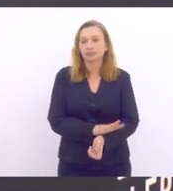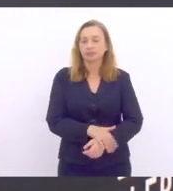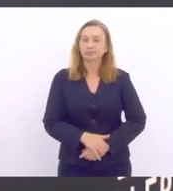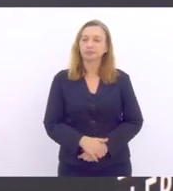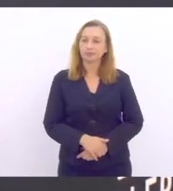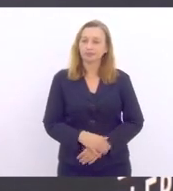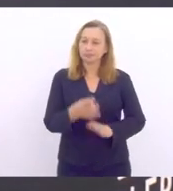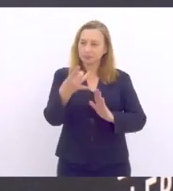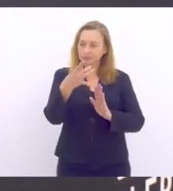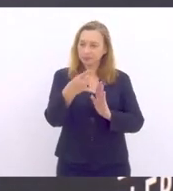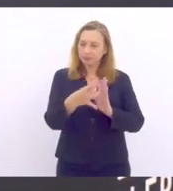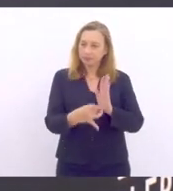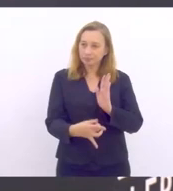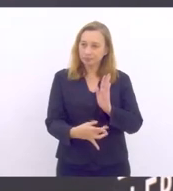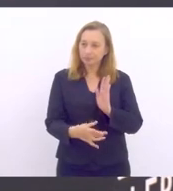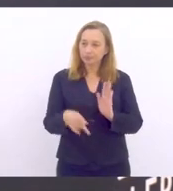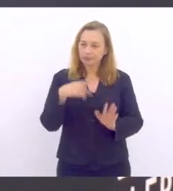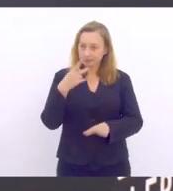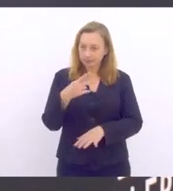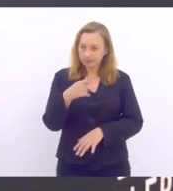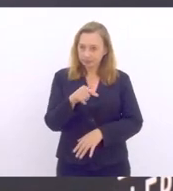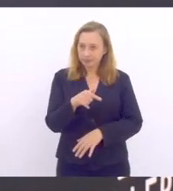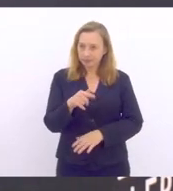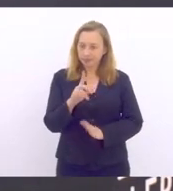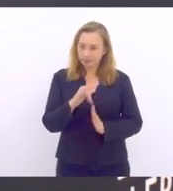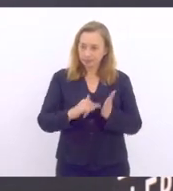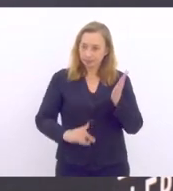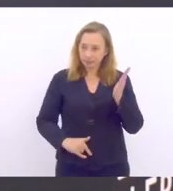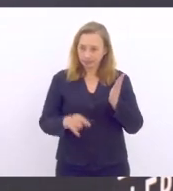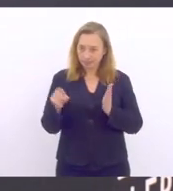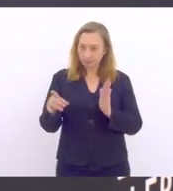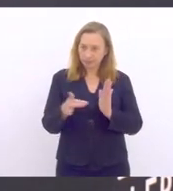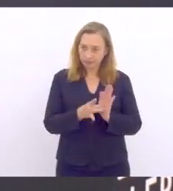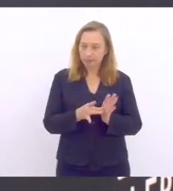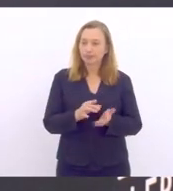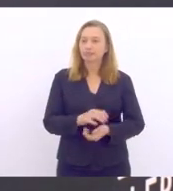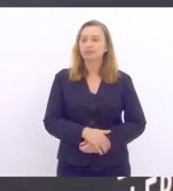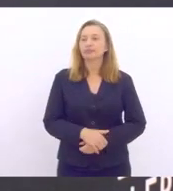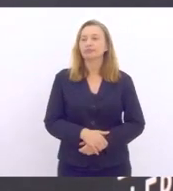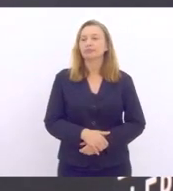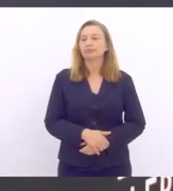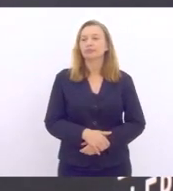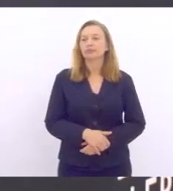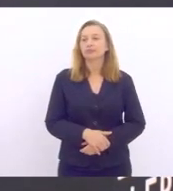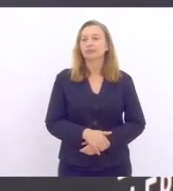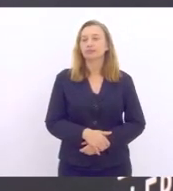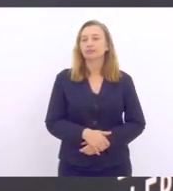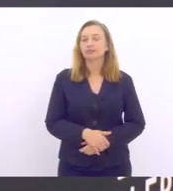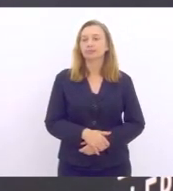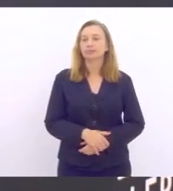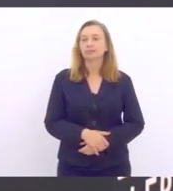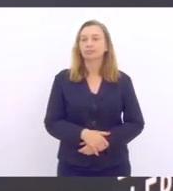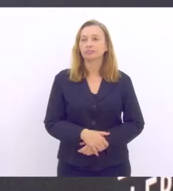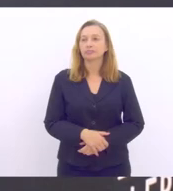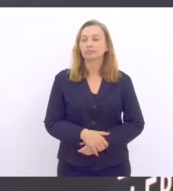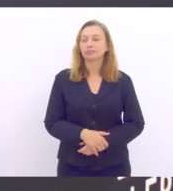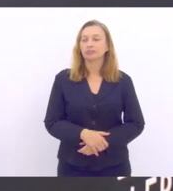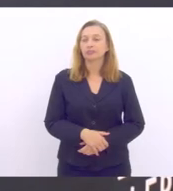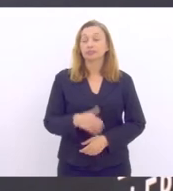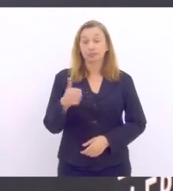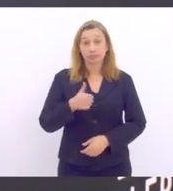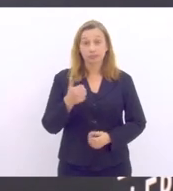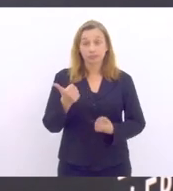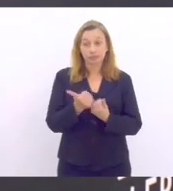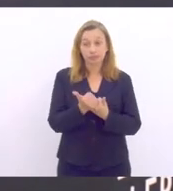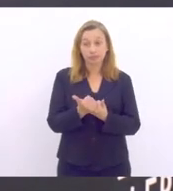que o Osório ressaltou desse documento oficial do Vasco são os seguintes. Primeiro ponto,